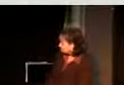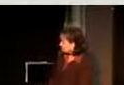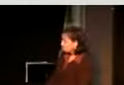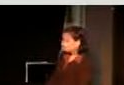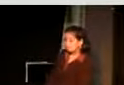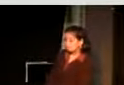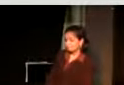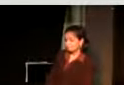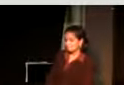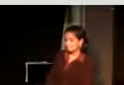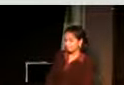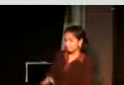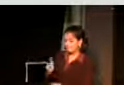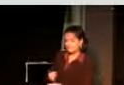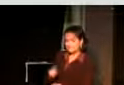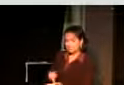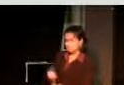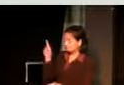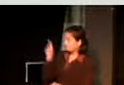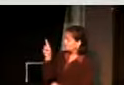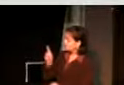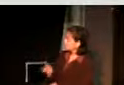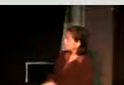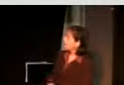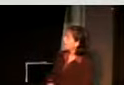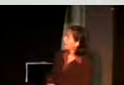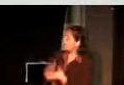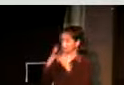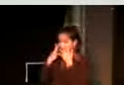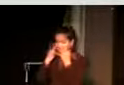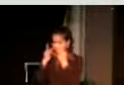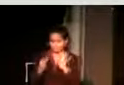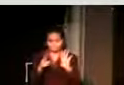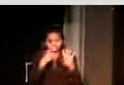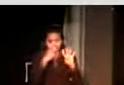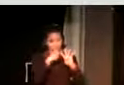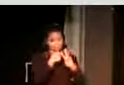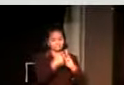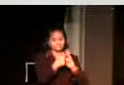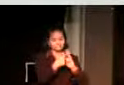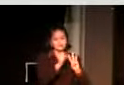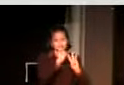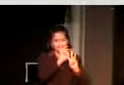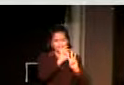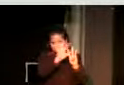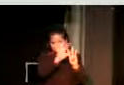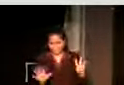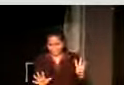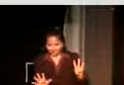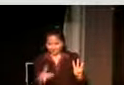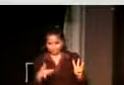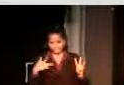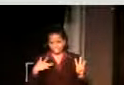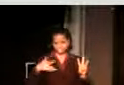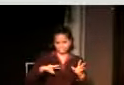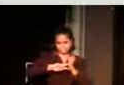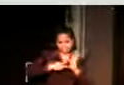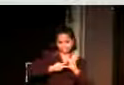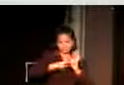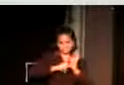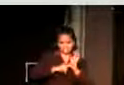dessa afirmação olhando mais de perto três aspectos esclarecedores da Misericórdia